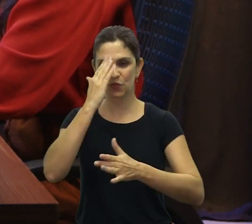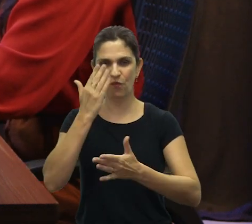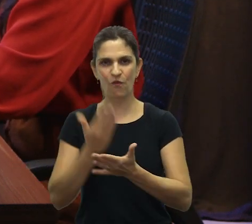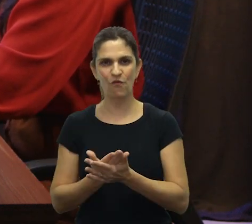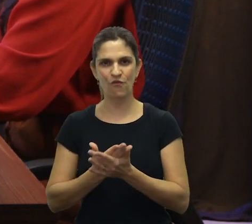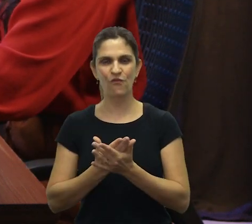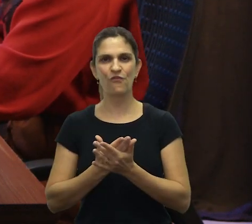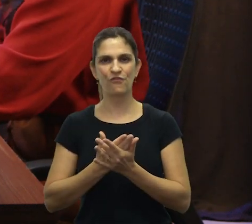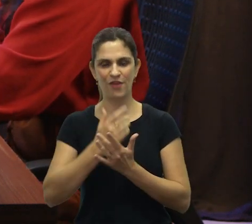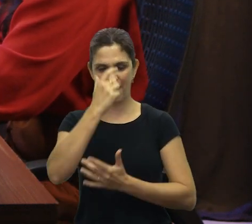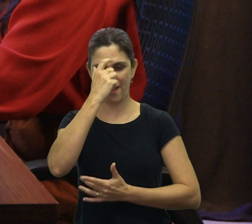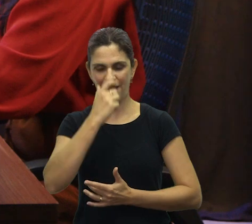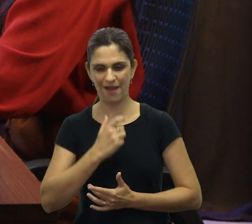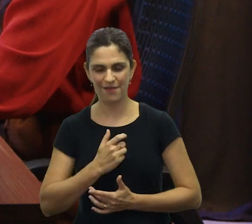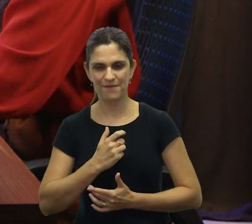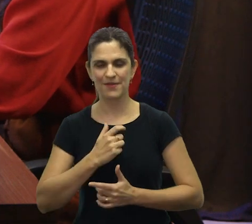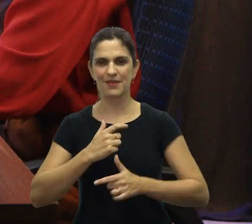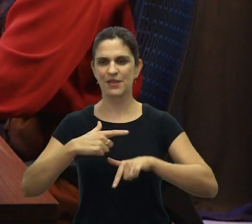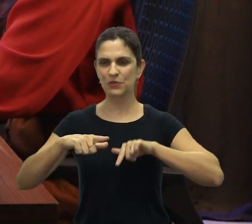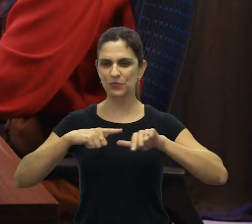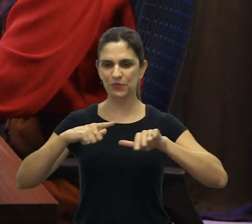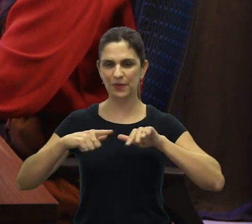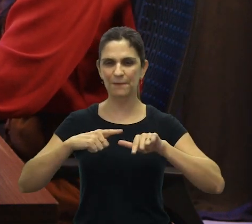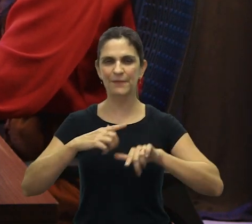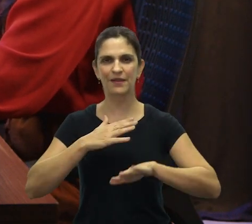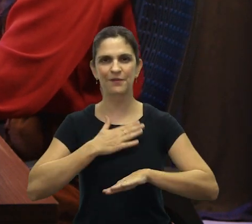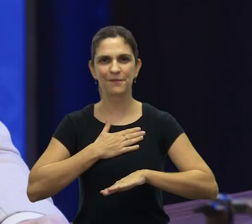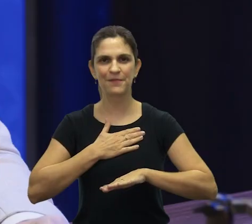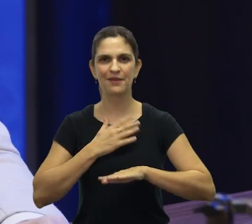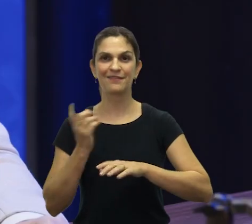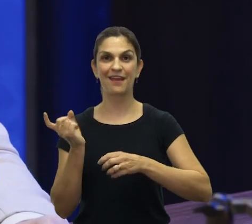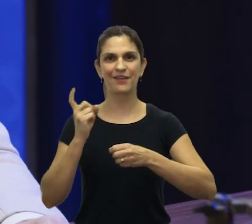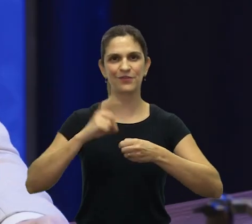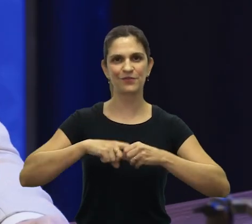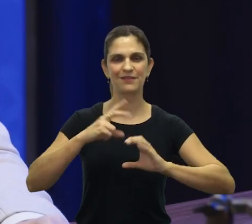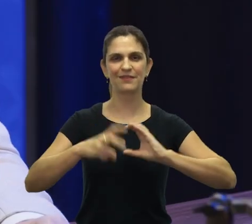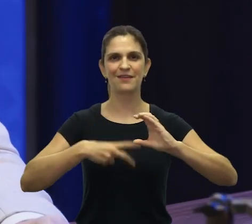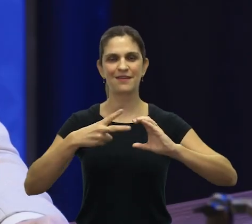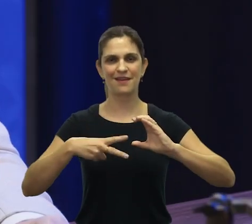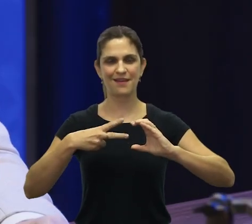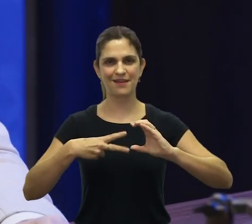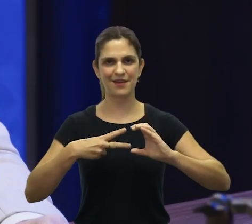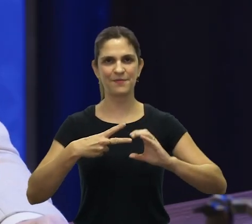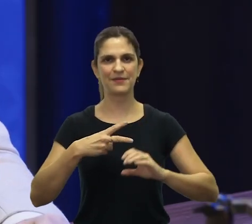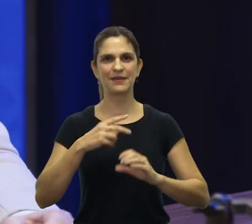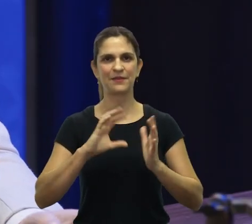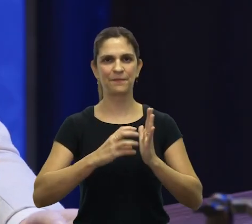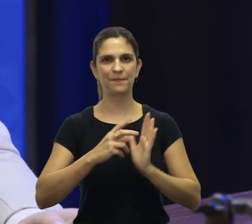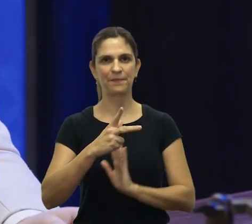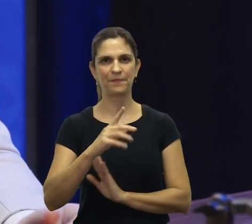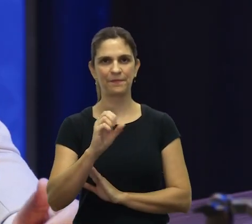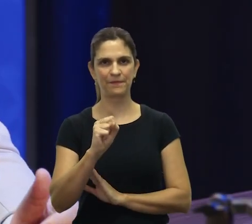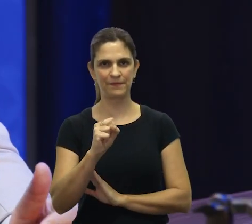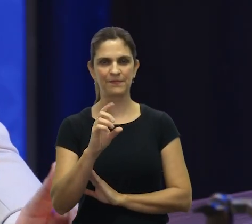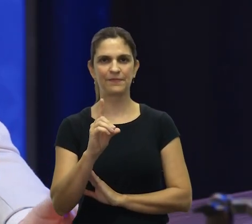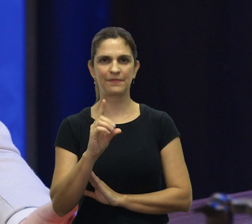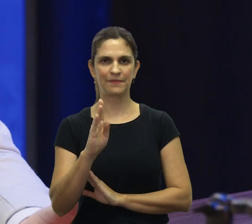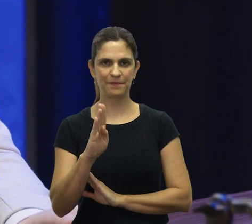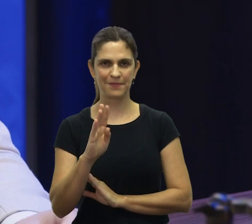que confiaram no nosso trabalho, a gente retornou à Câmara no PSDB e depois a